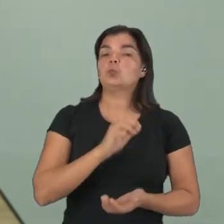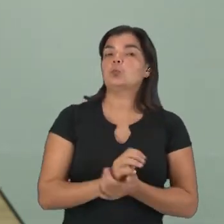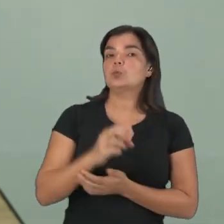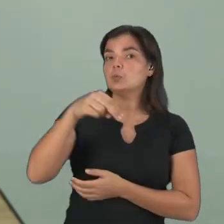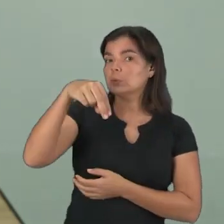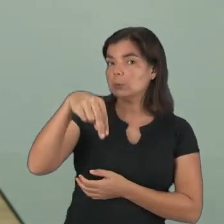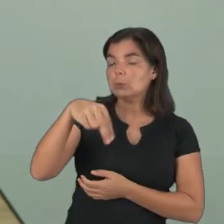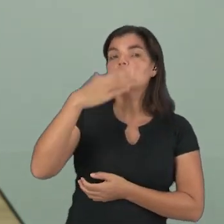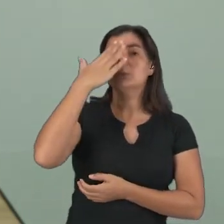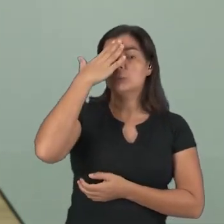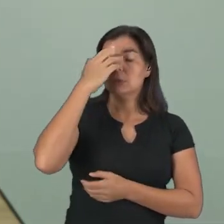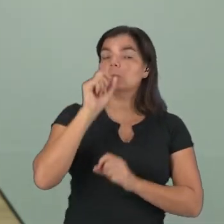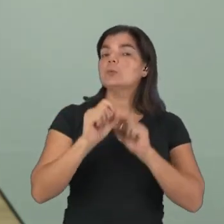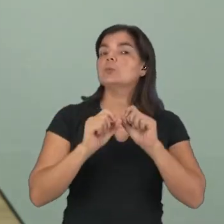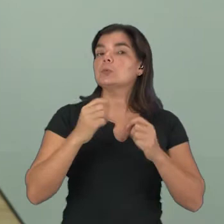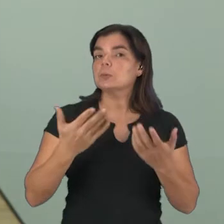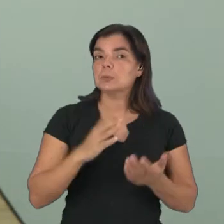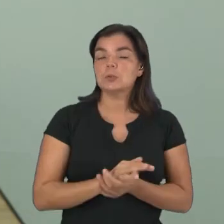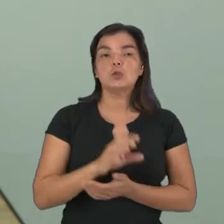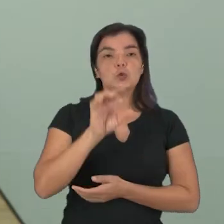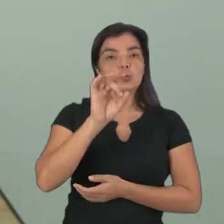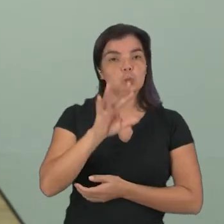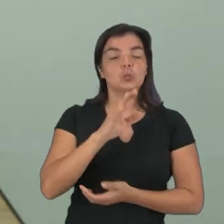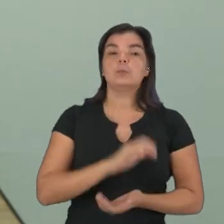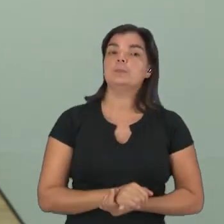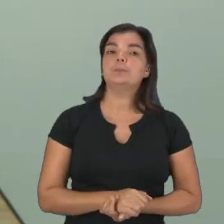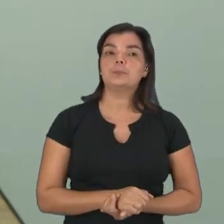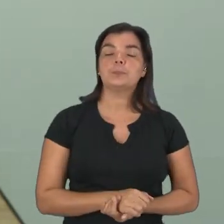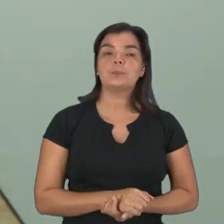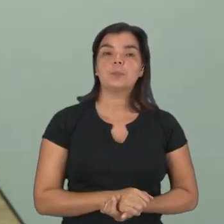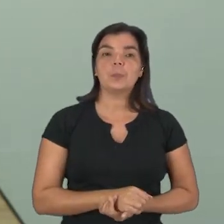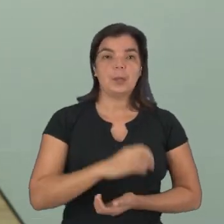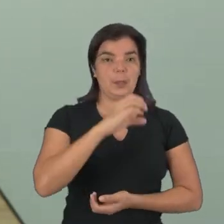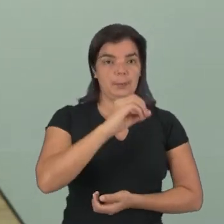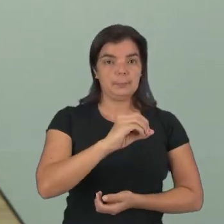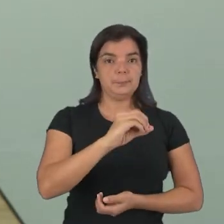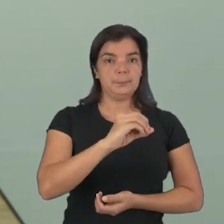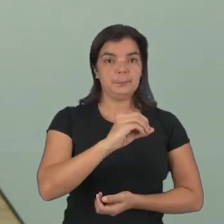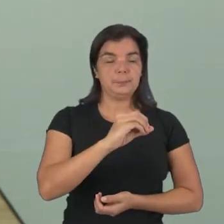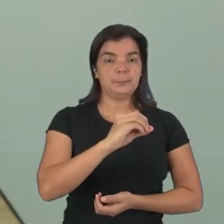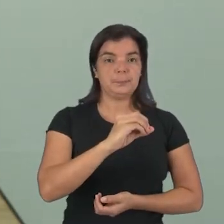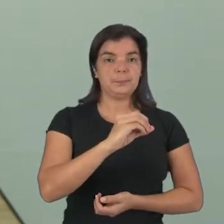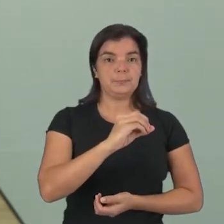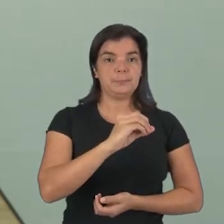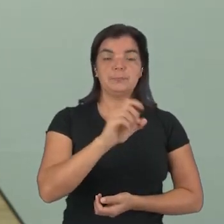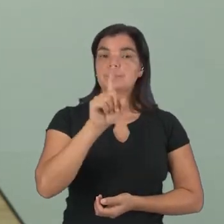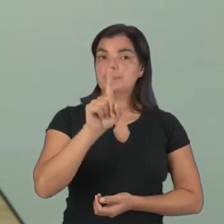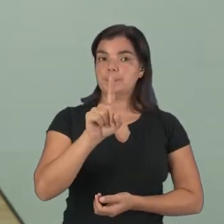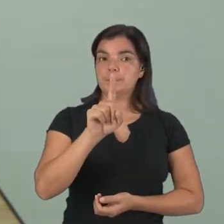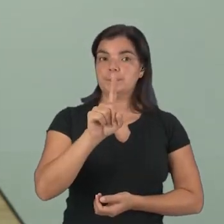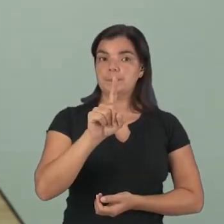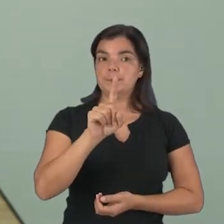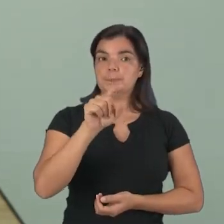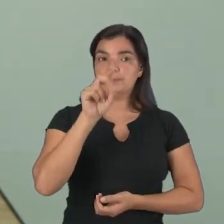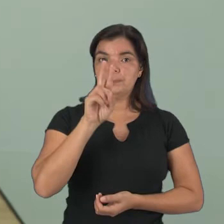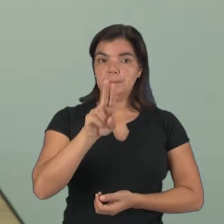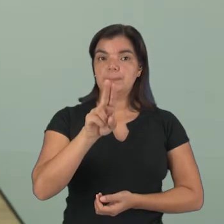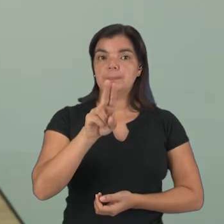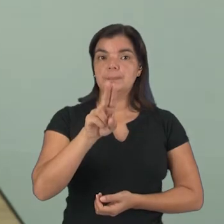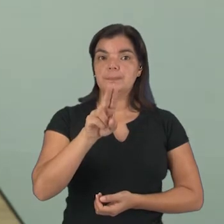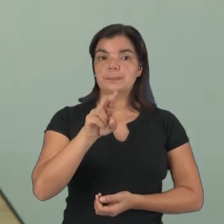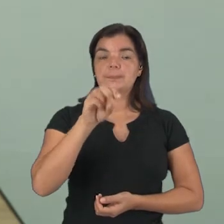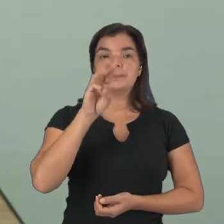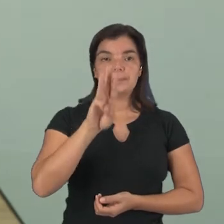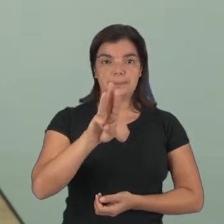nós sabemos que se baseia, né, só apenas no número 0, 1,